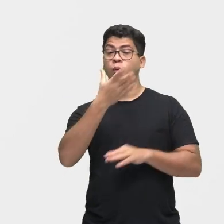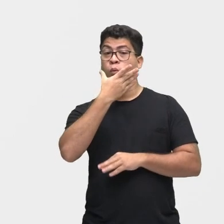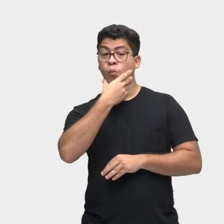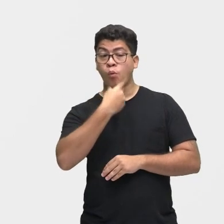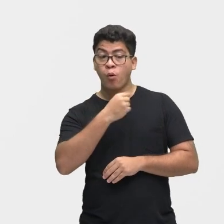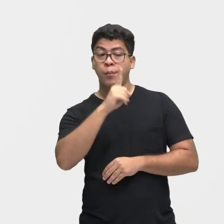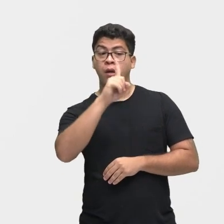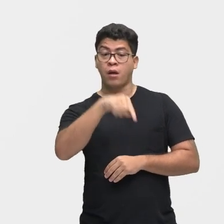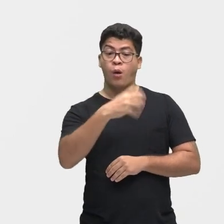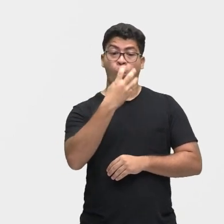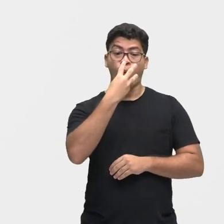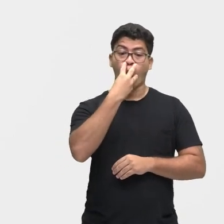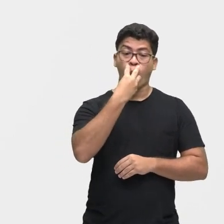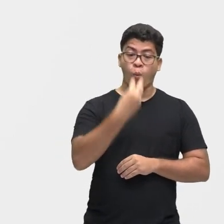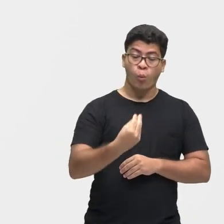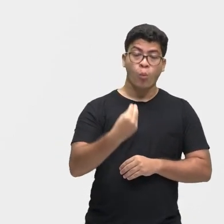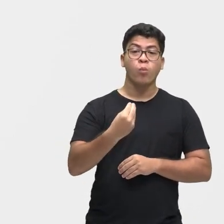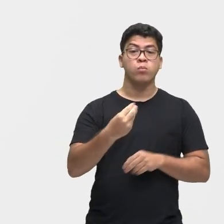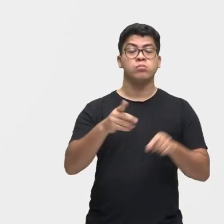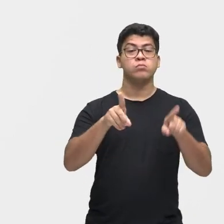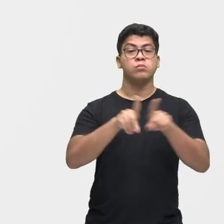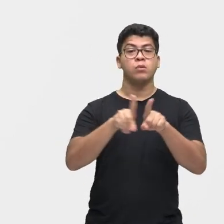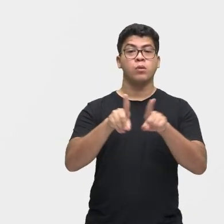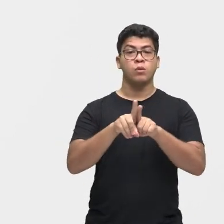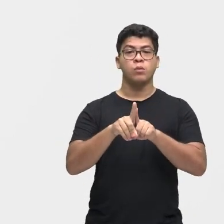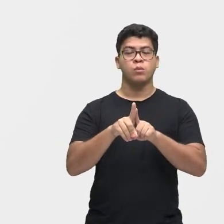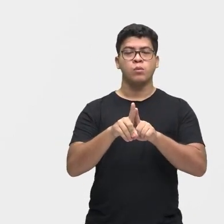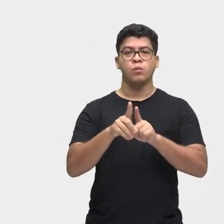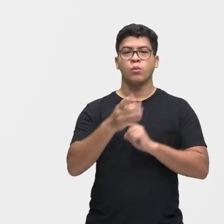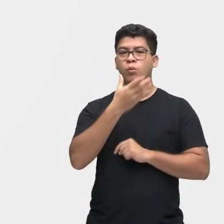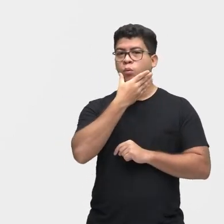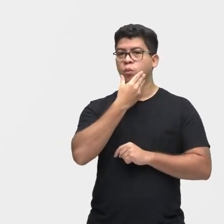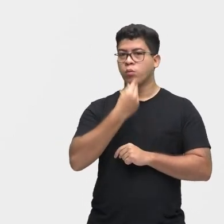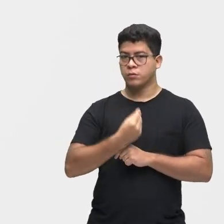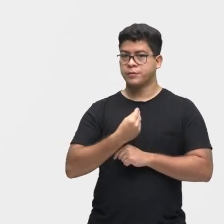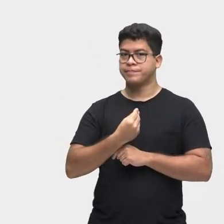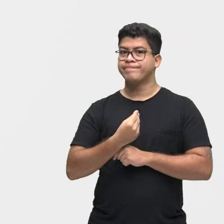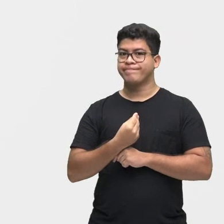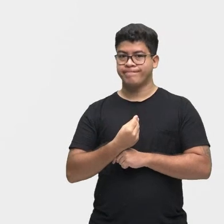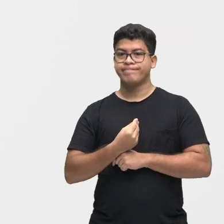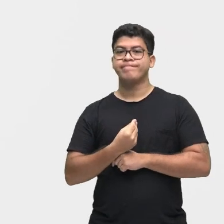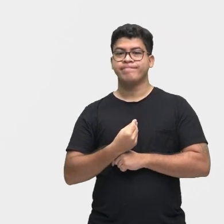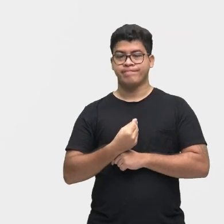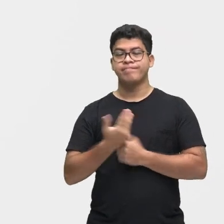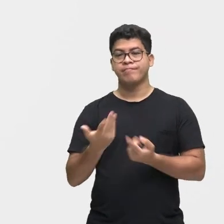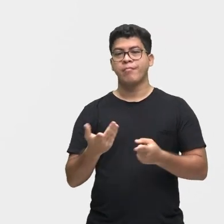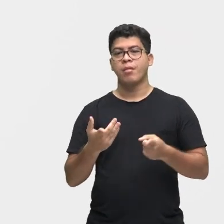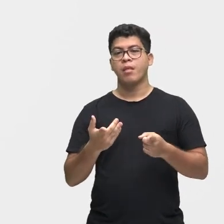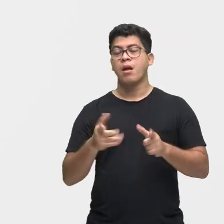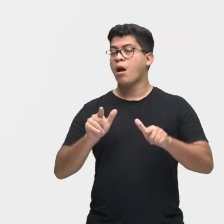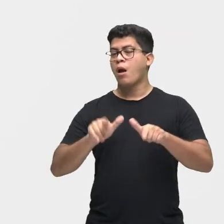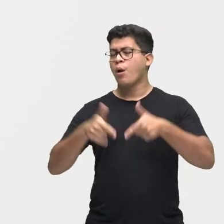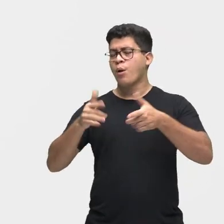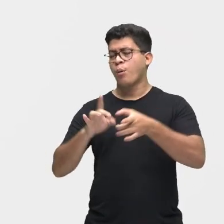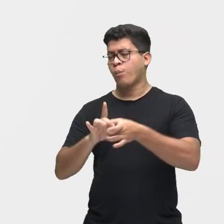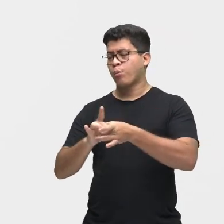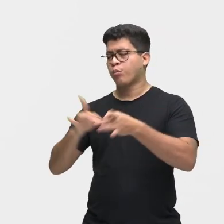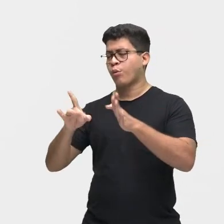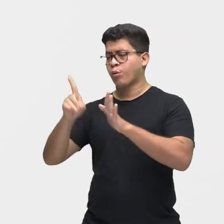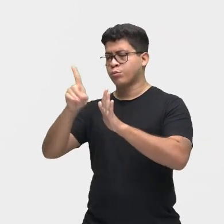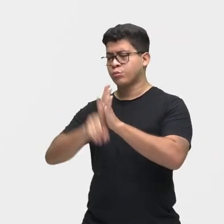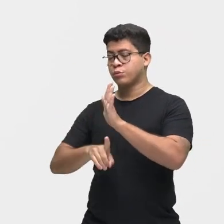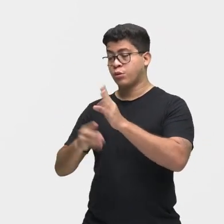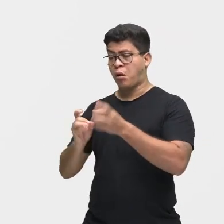natureza humana era o que? Autodestrutiva. Olha só. Então, a sociedade tinha que abrir mão dos seus direitos ao